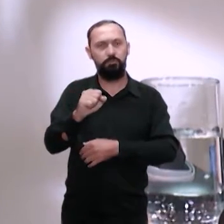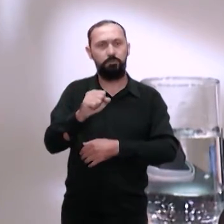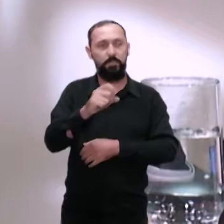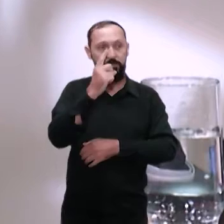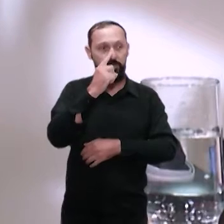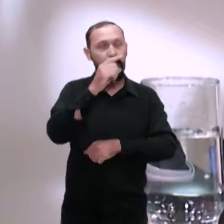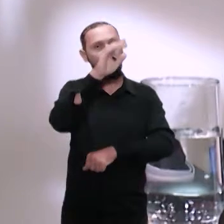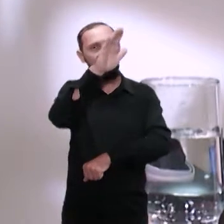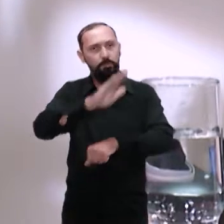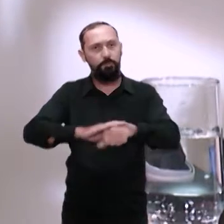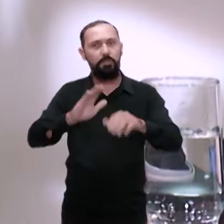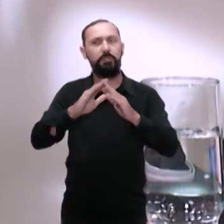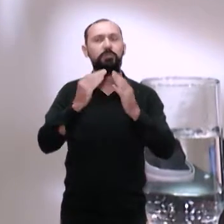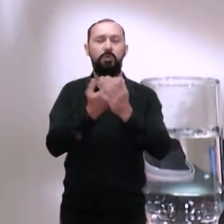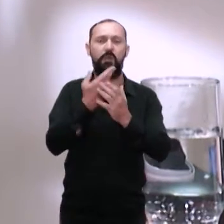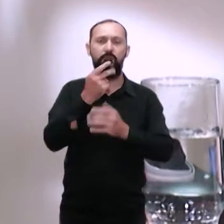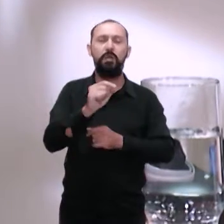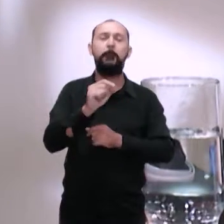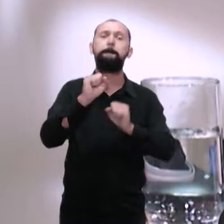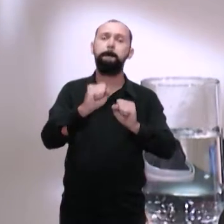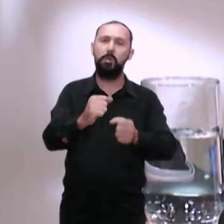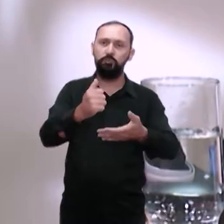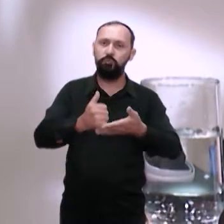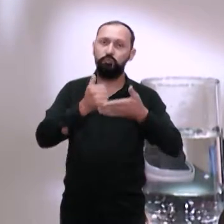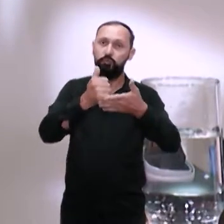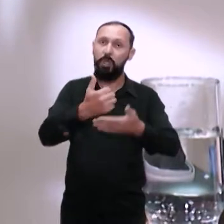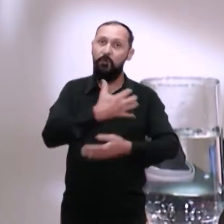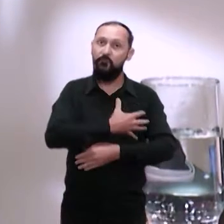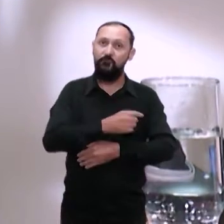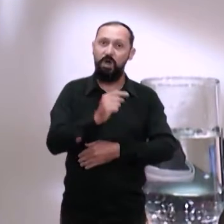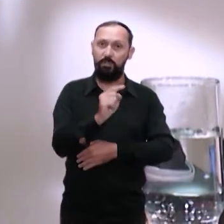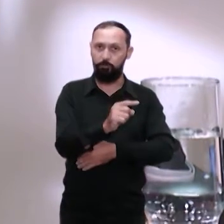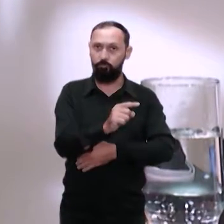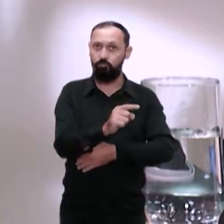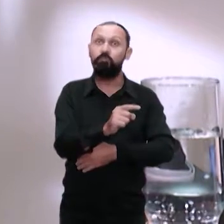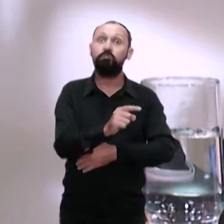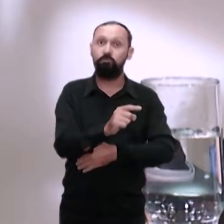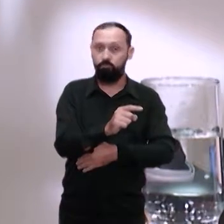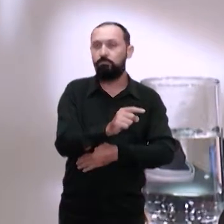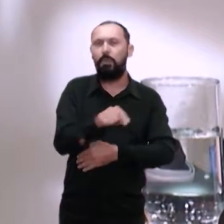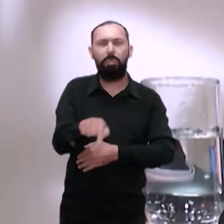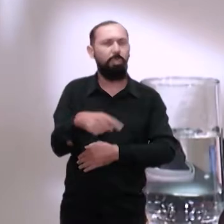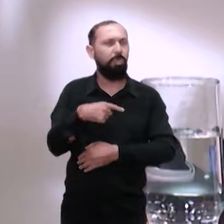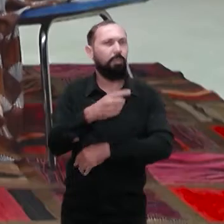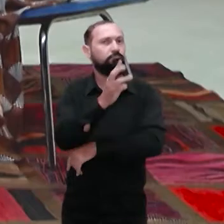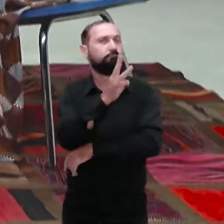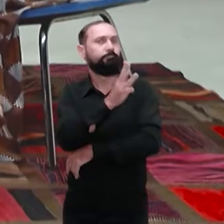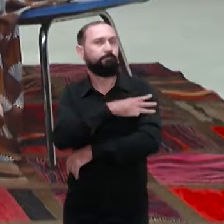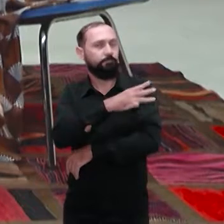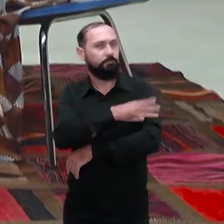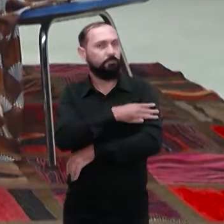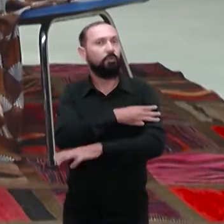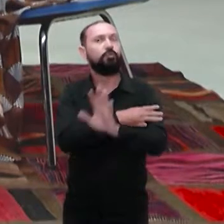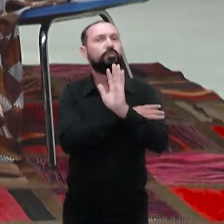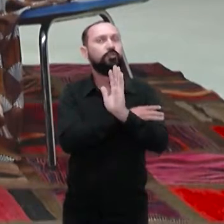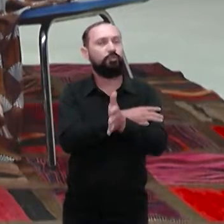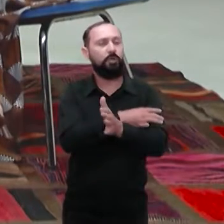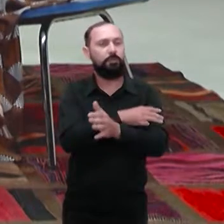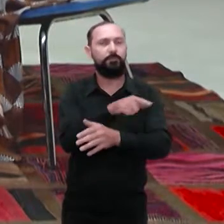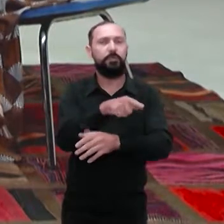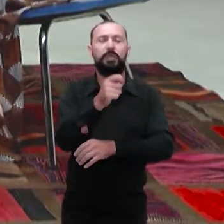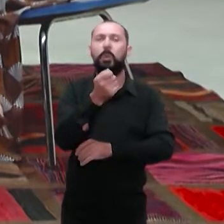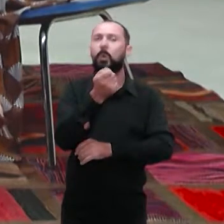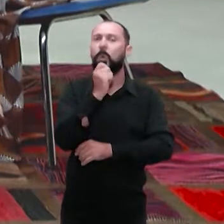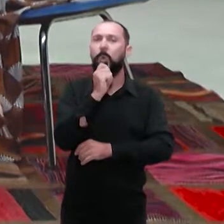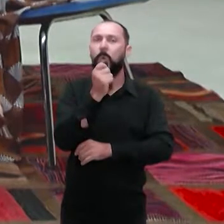formação em 2018, eu chamei essa mãe na escola e disse, olha, eu posso ajudar o seu filho. Então, ele estava no